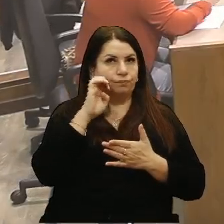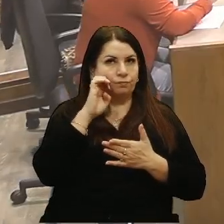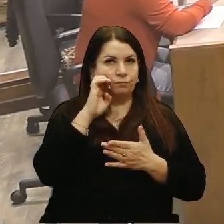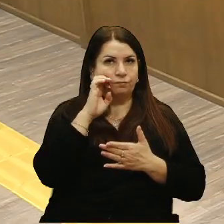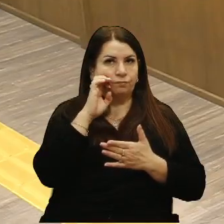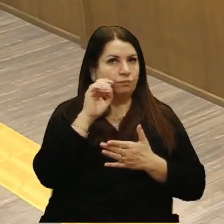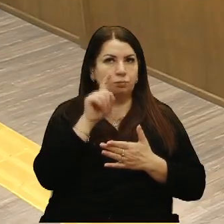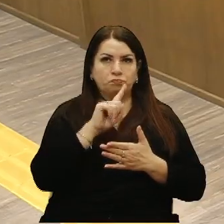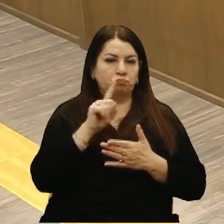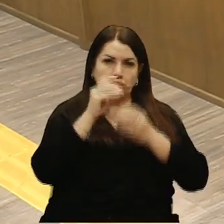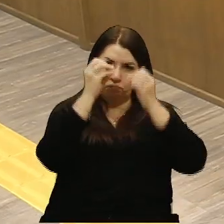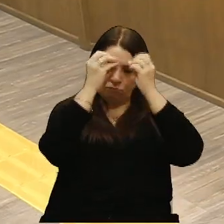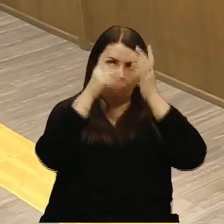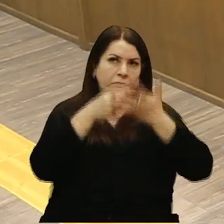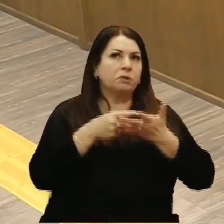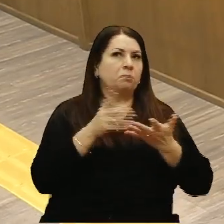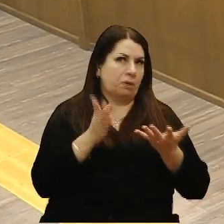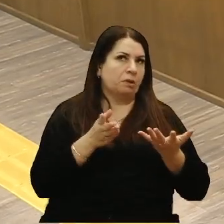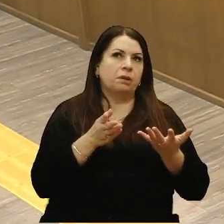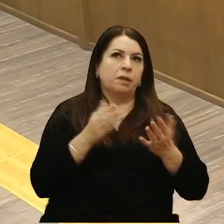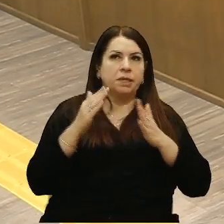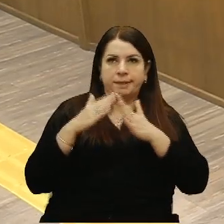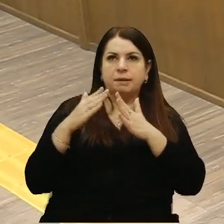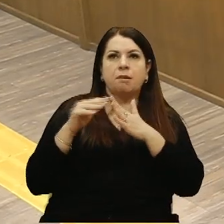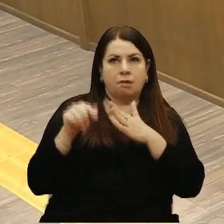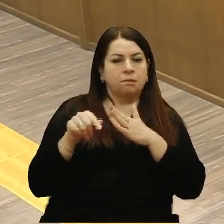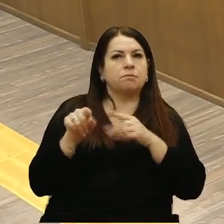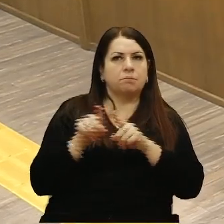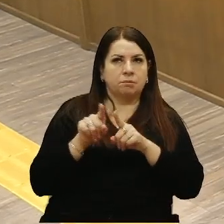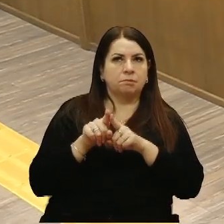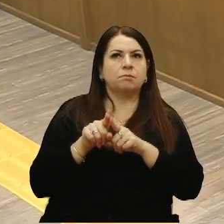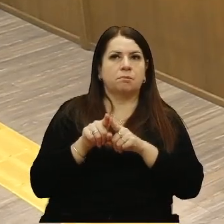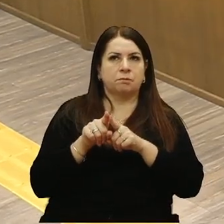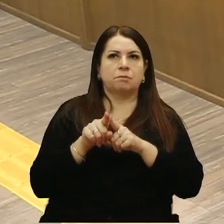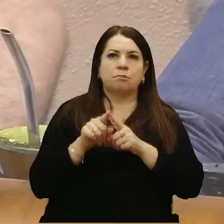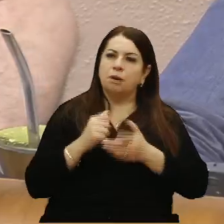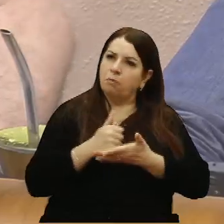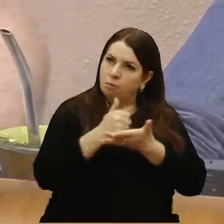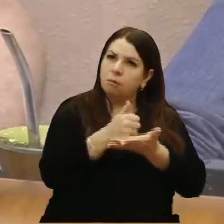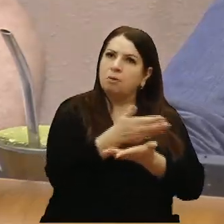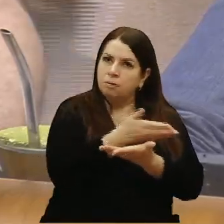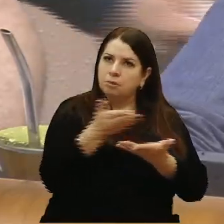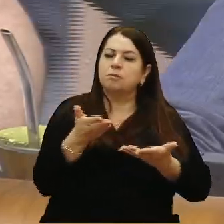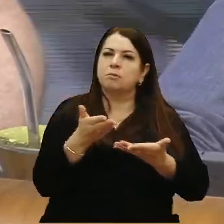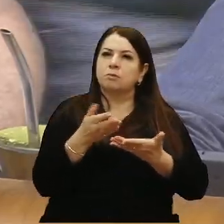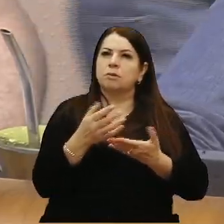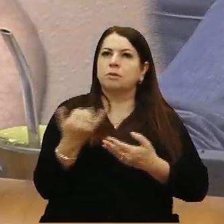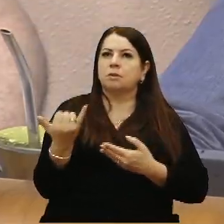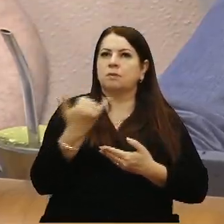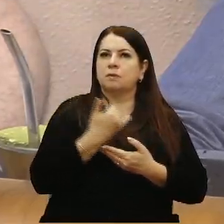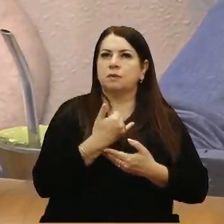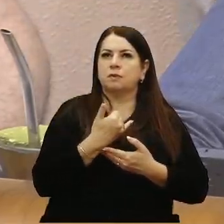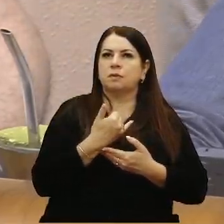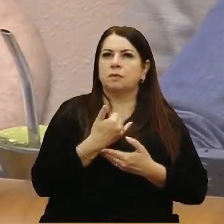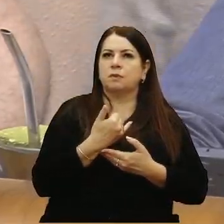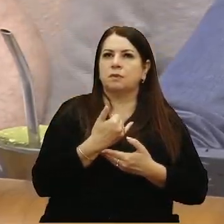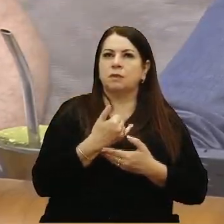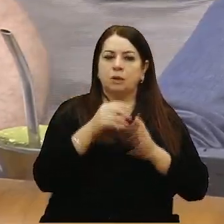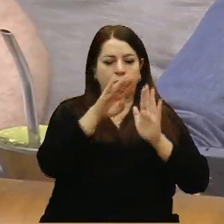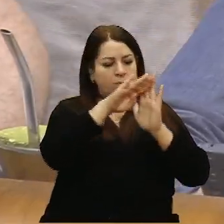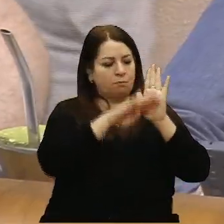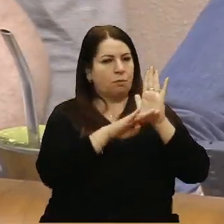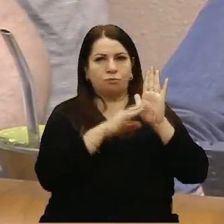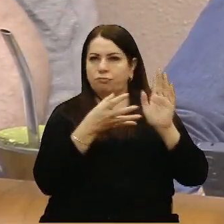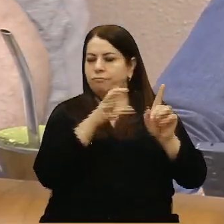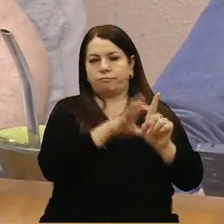tinha conhecimento, mas, logicamente, essa casa é solidária. Eu acabei de receber aqui a nota de repúdio